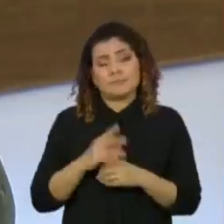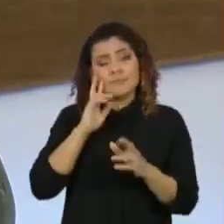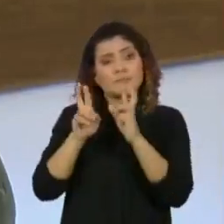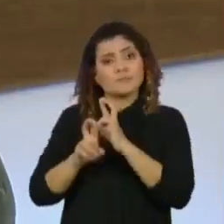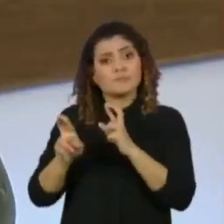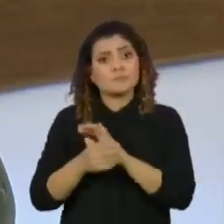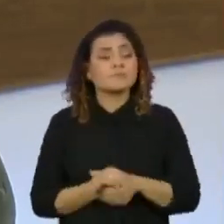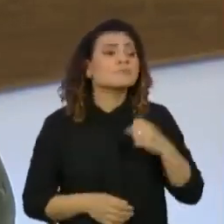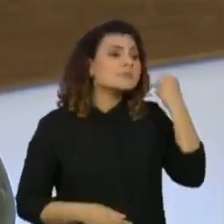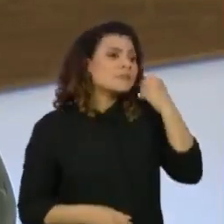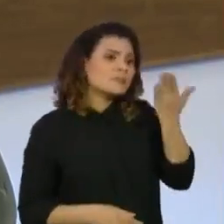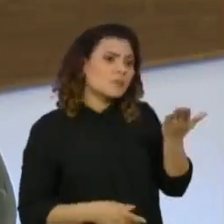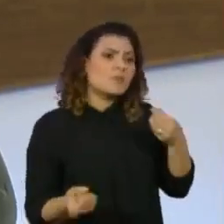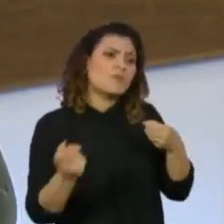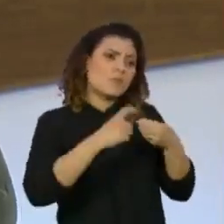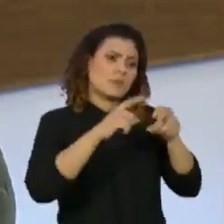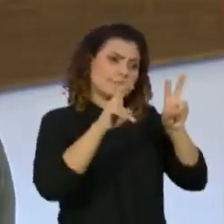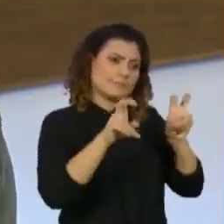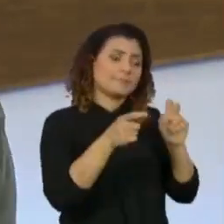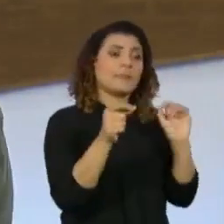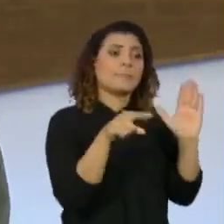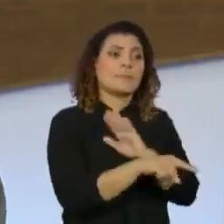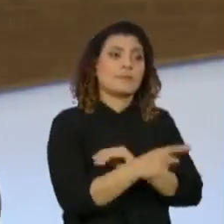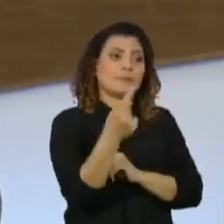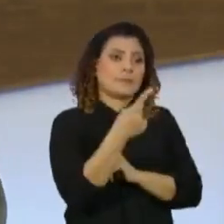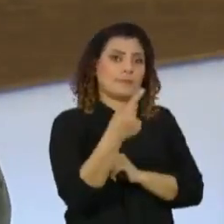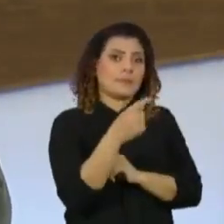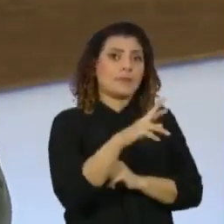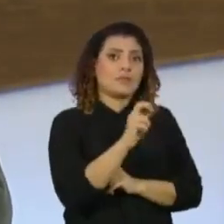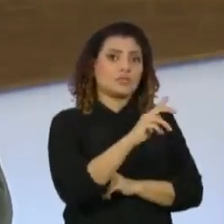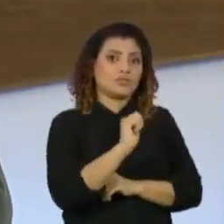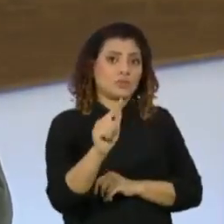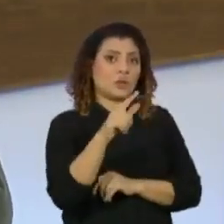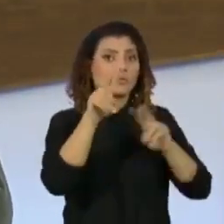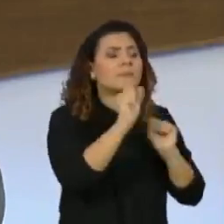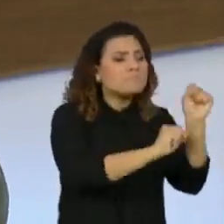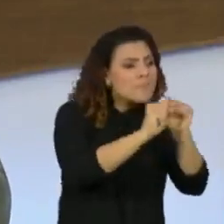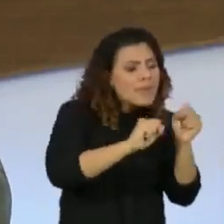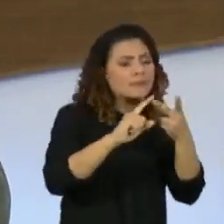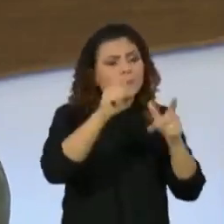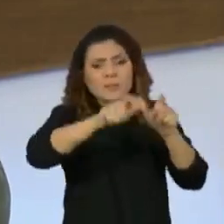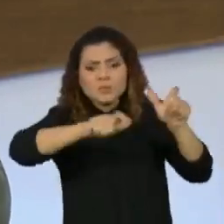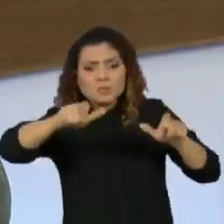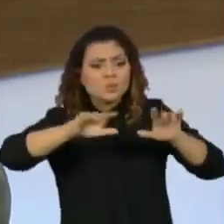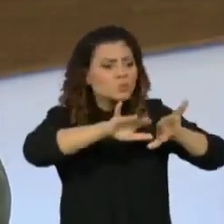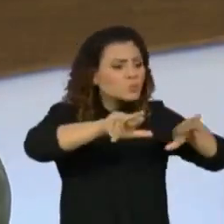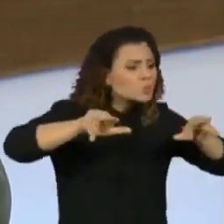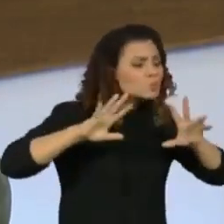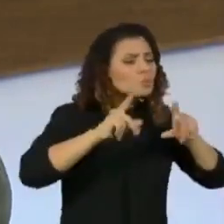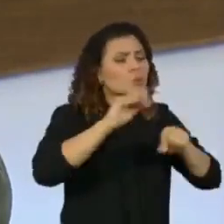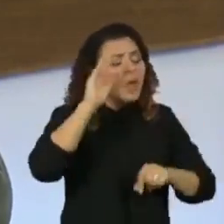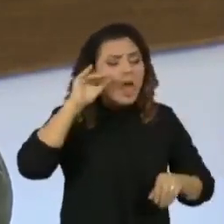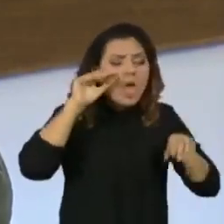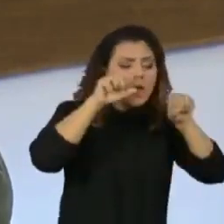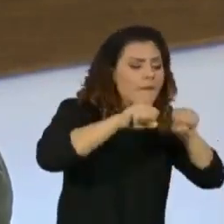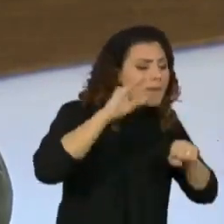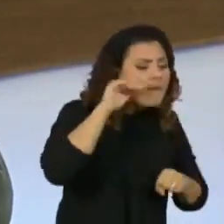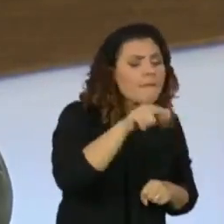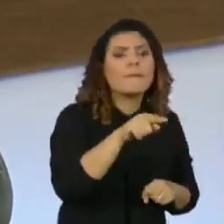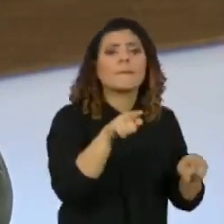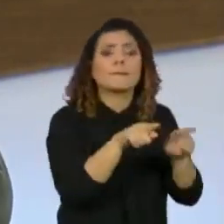Senador, eu quero voltar um pouco à primeira pergunta que o Rangel fez sobre esse papel que o senhor vem exercendo aí de